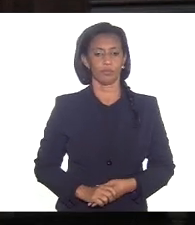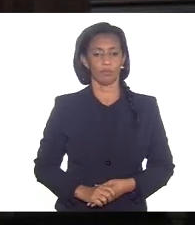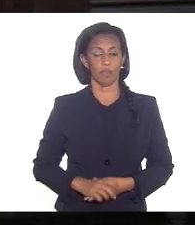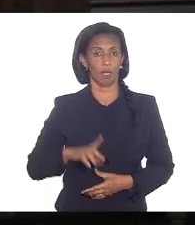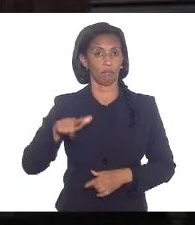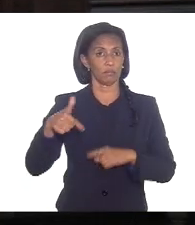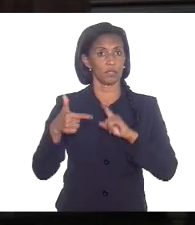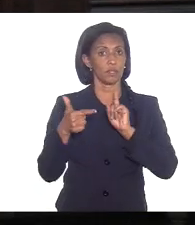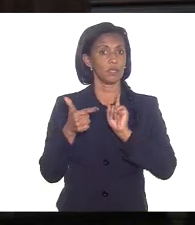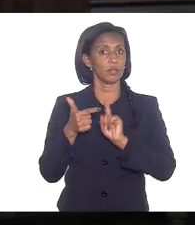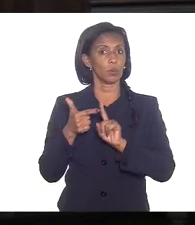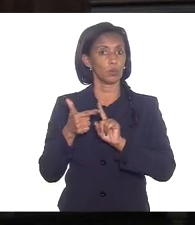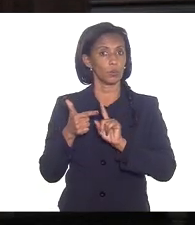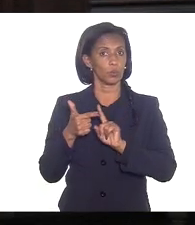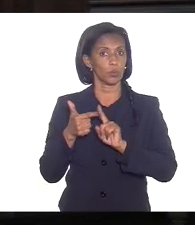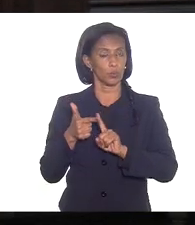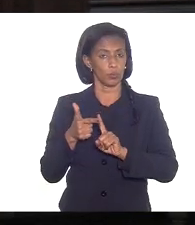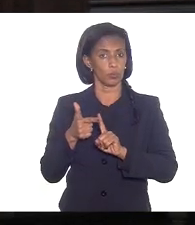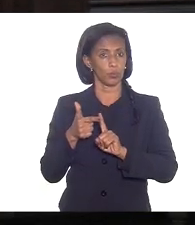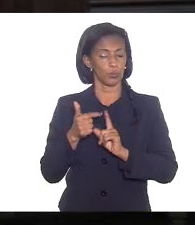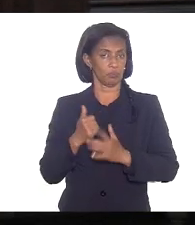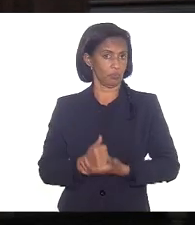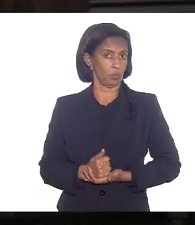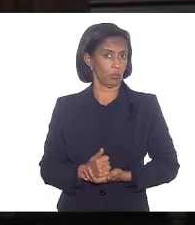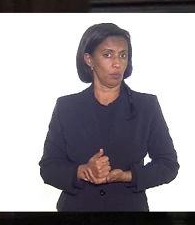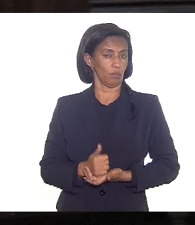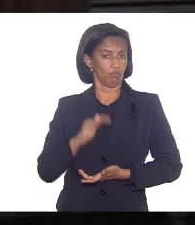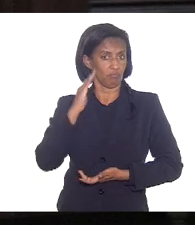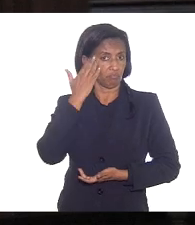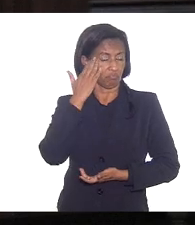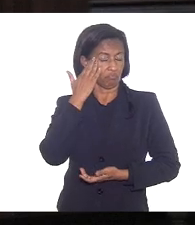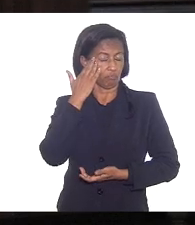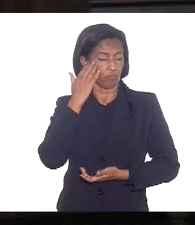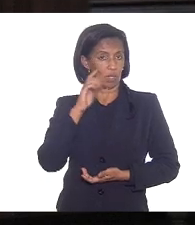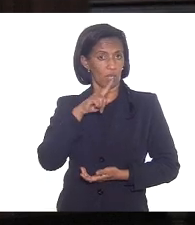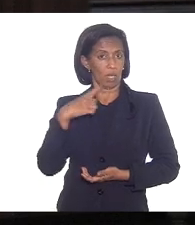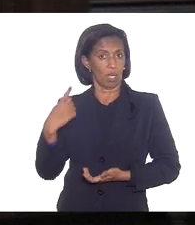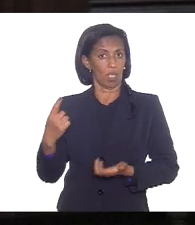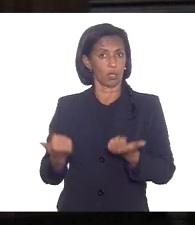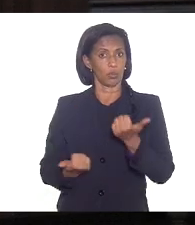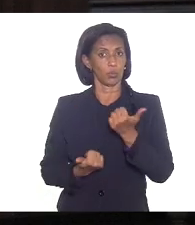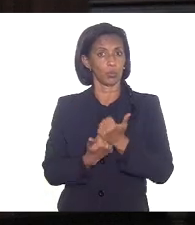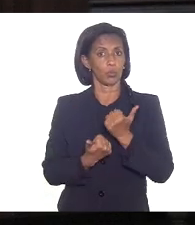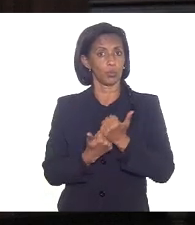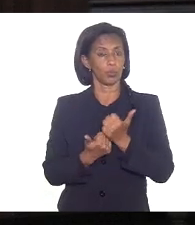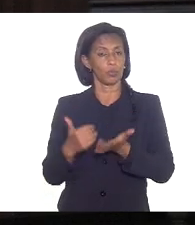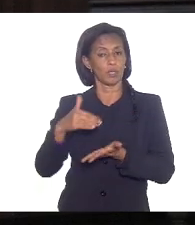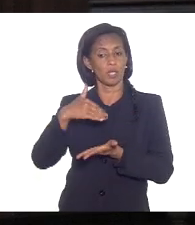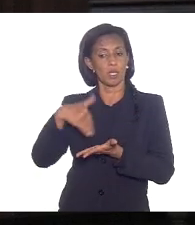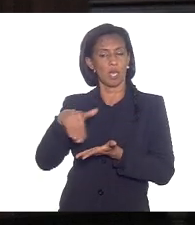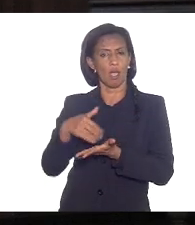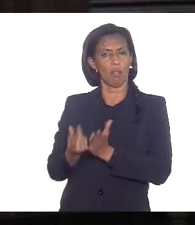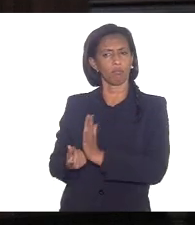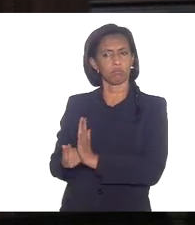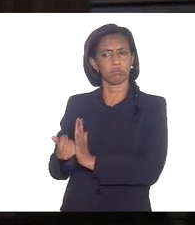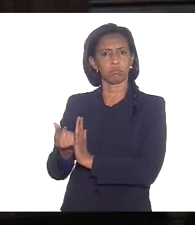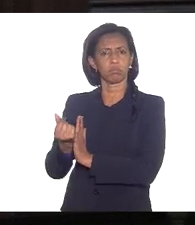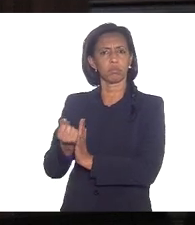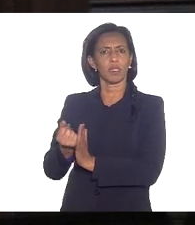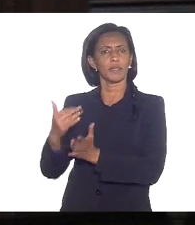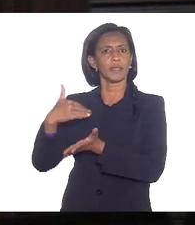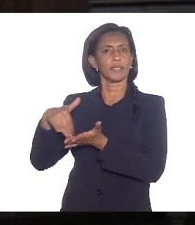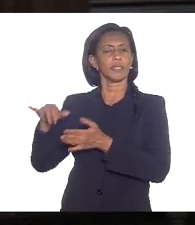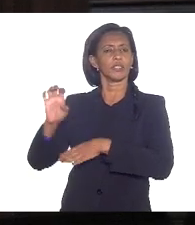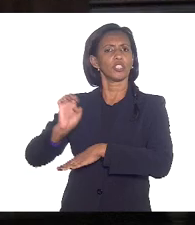o segundo a concepção da subsecretaria de Finanças da Secretaria